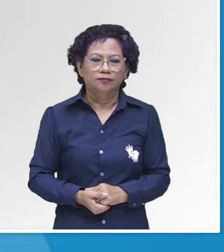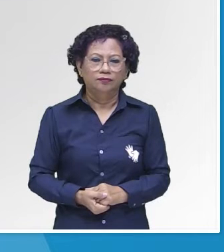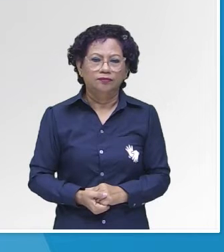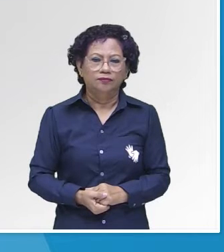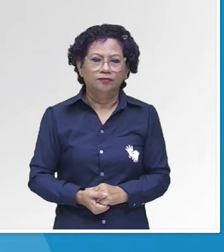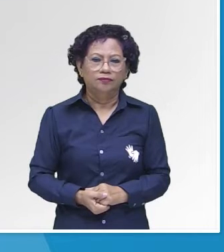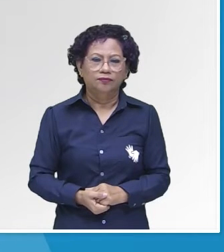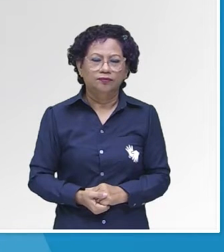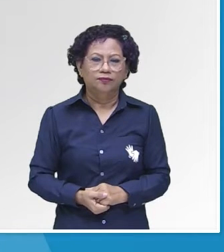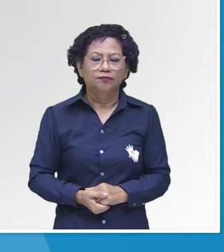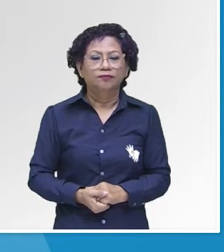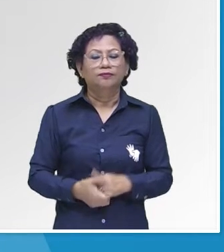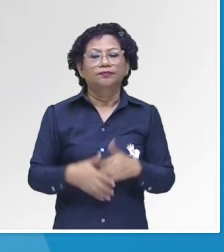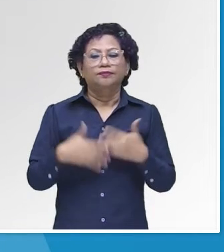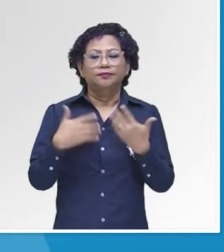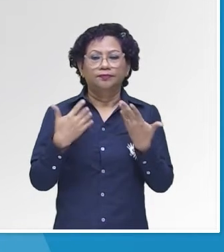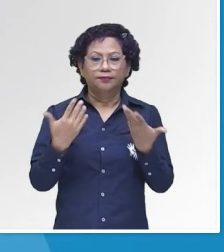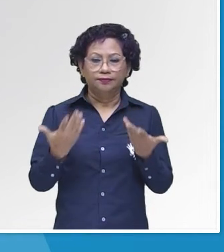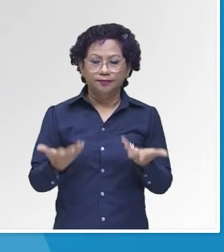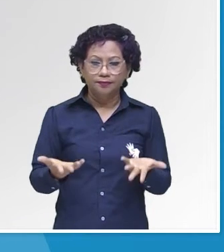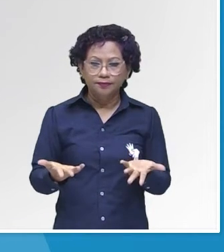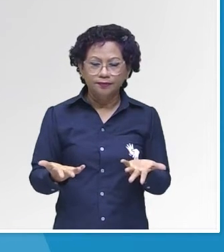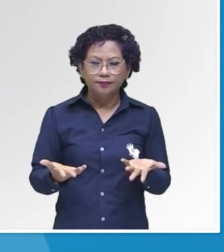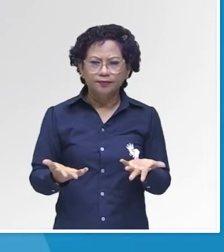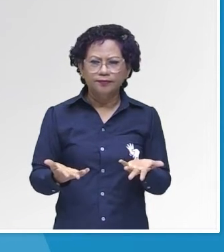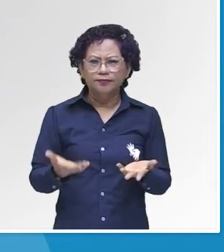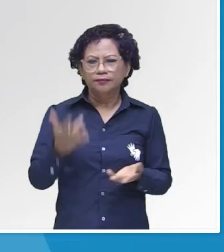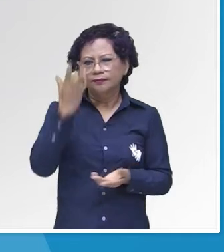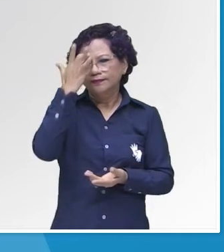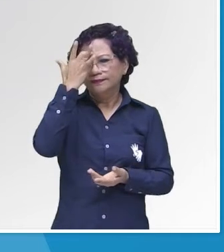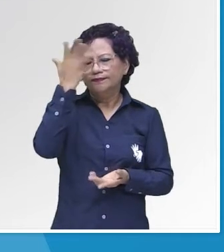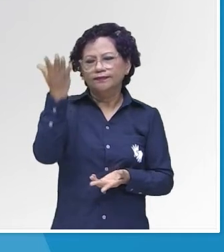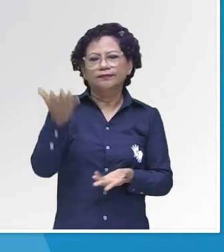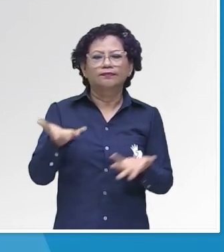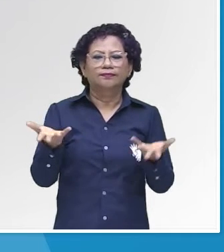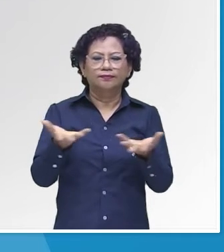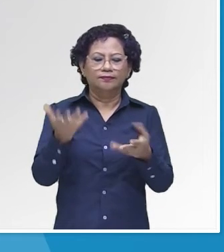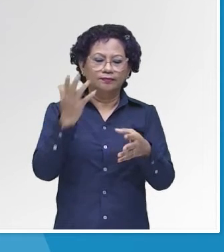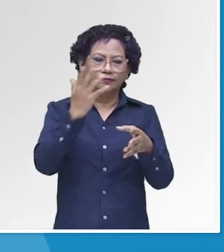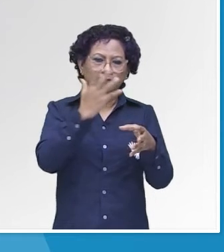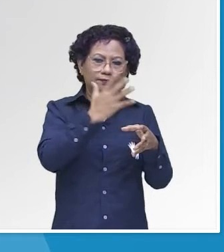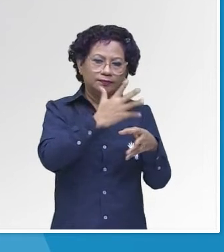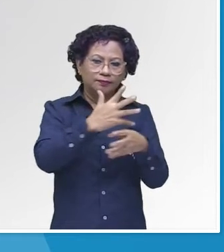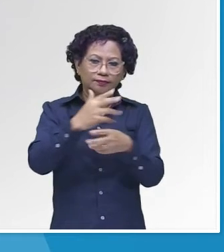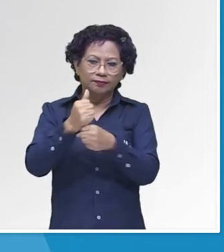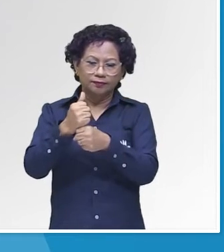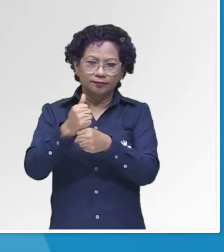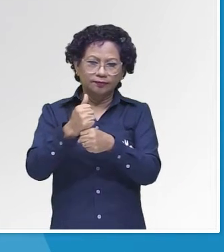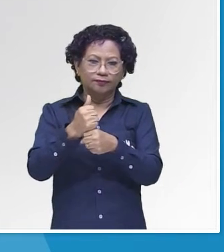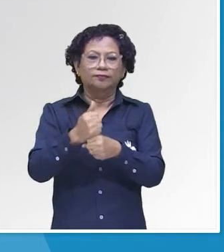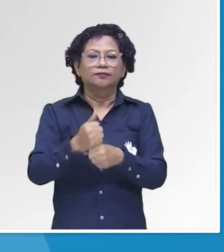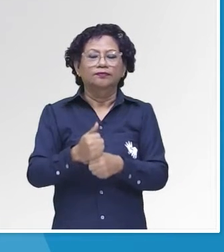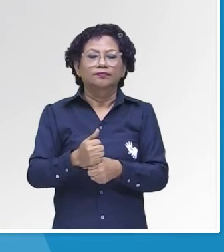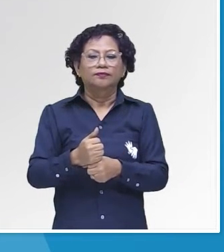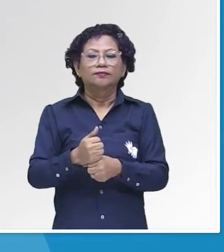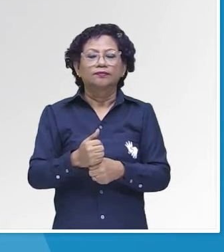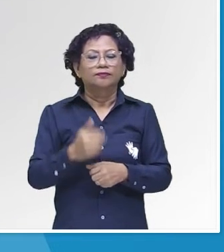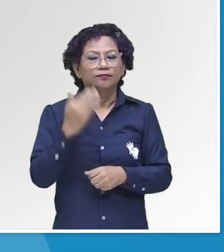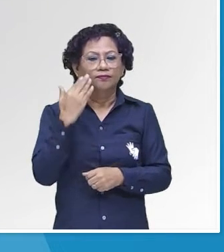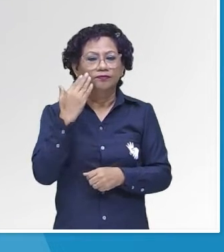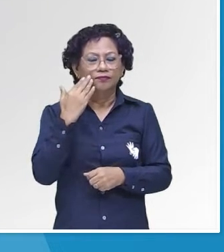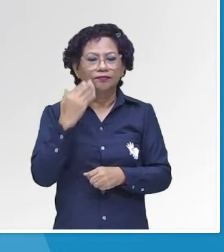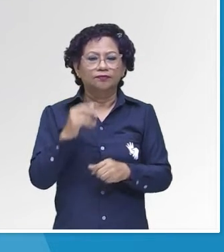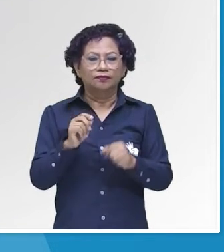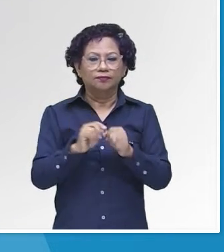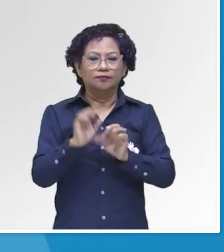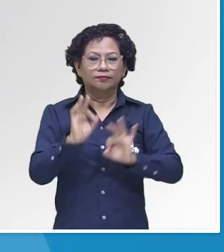Ok? Bom, aí não tem segredo, é só fazer a soma e nós vamos ter essas duas informações. Olha aqui, acompanhe então. Para